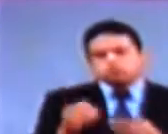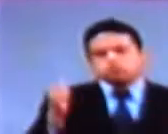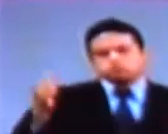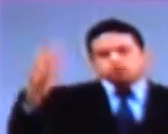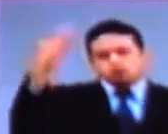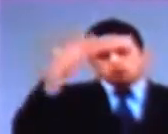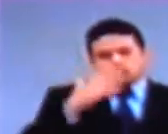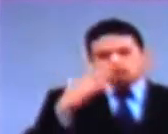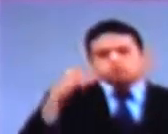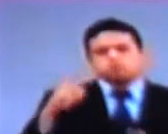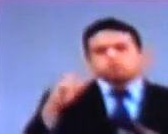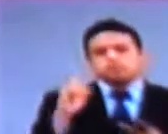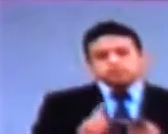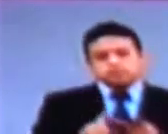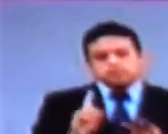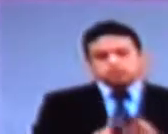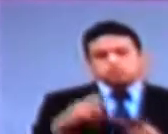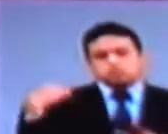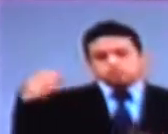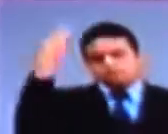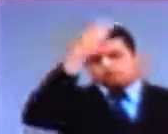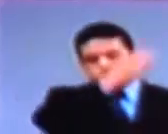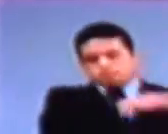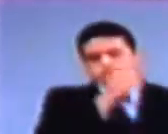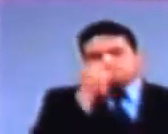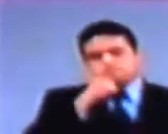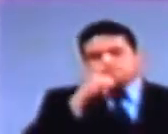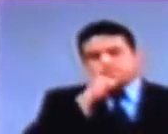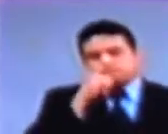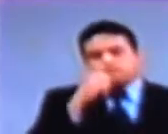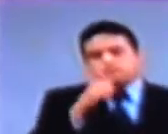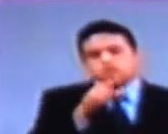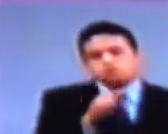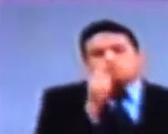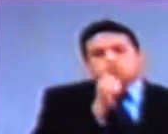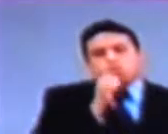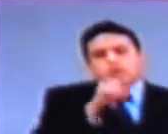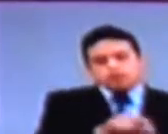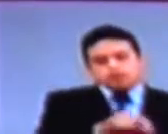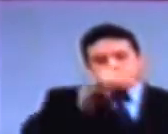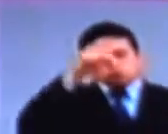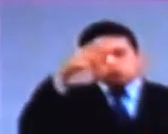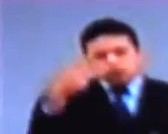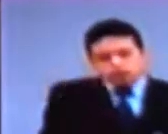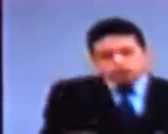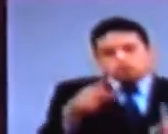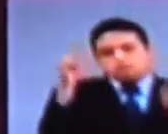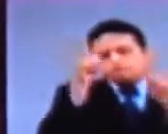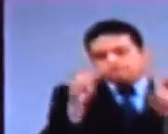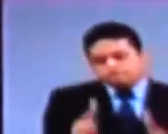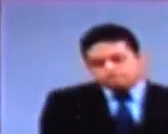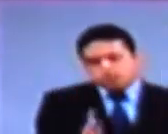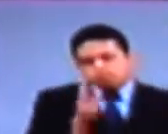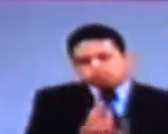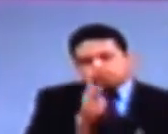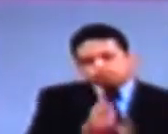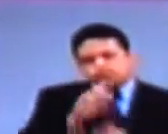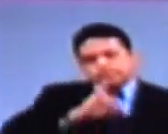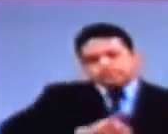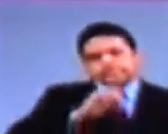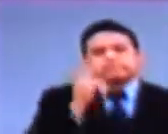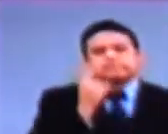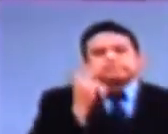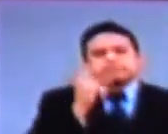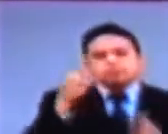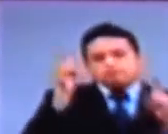a intercessão, né, da Mãe de Deus, da Divina, da Escolhida, para que a paz reine nessa capital, que a paz reine neste